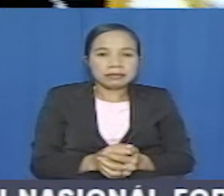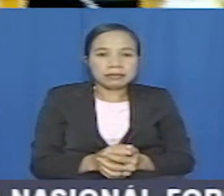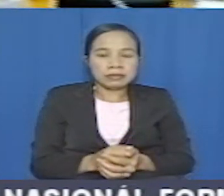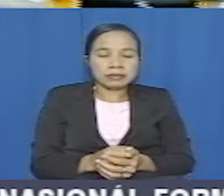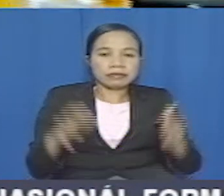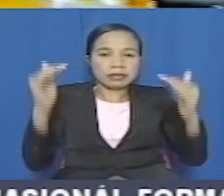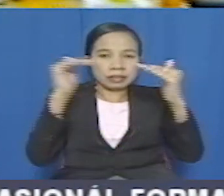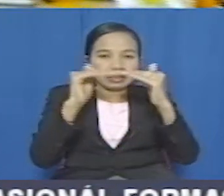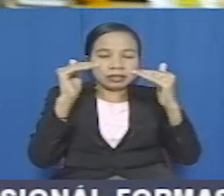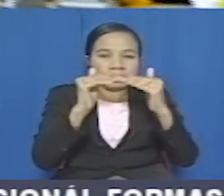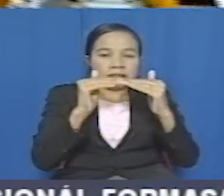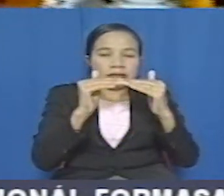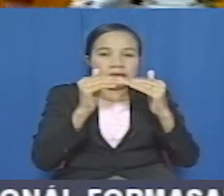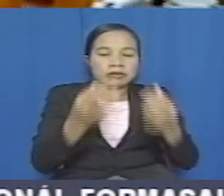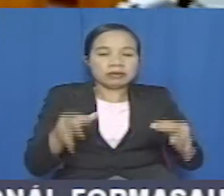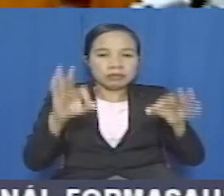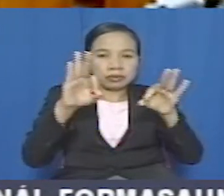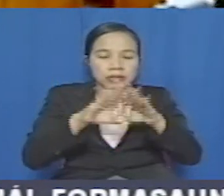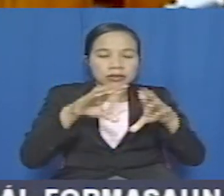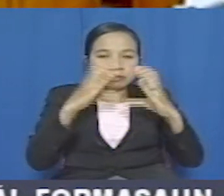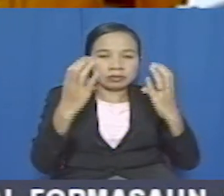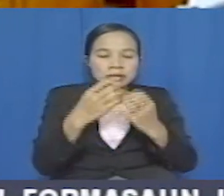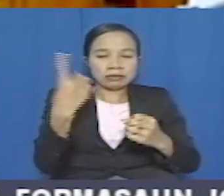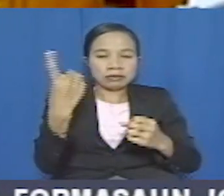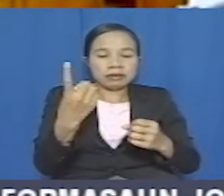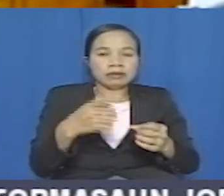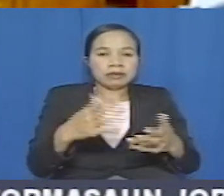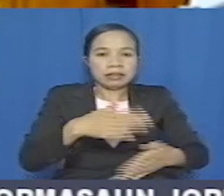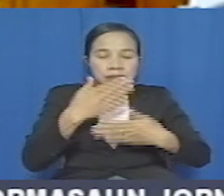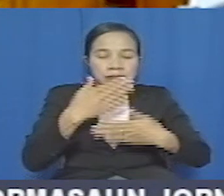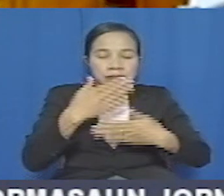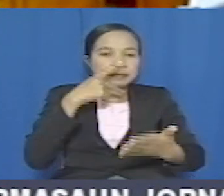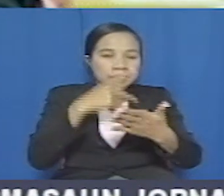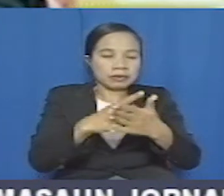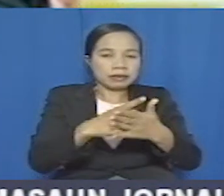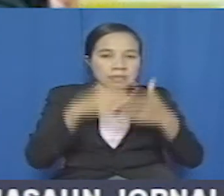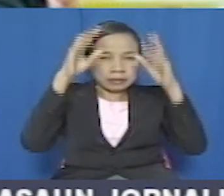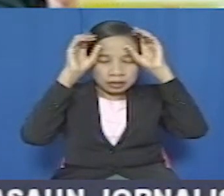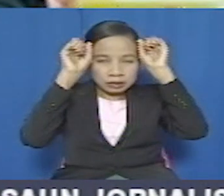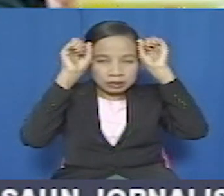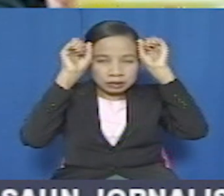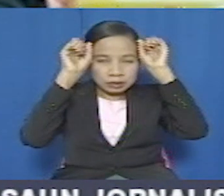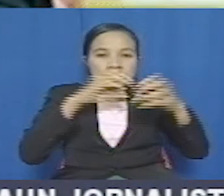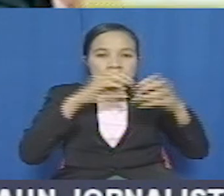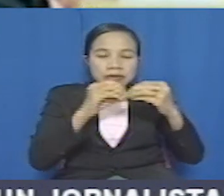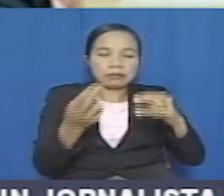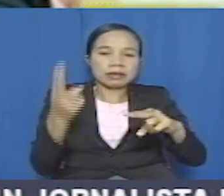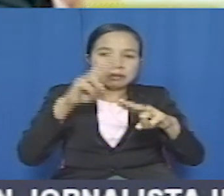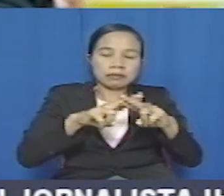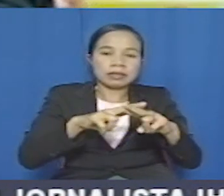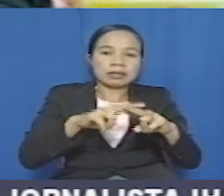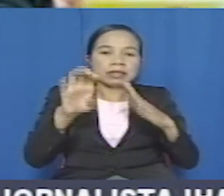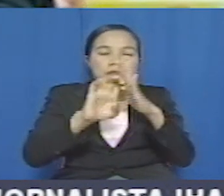Durante a plenária extraordinária, a Comissão Permanente aprecia pedido do Presidente da República com a extensão do estado